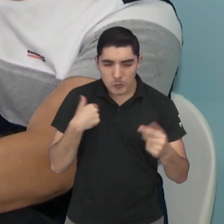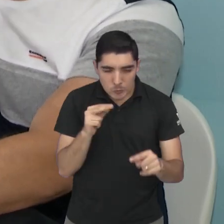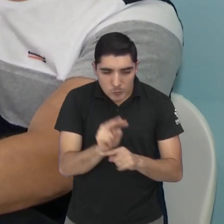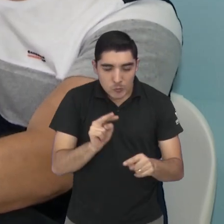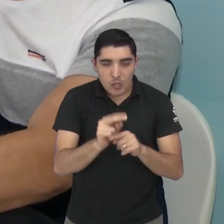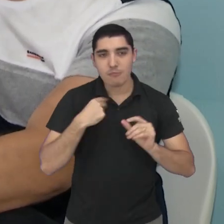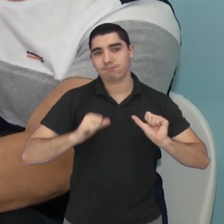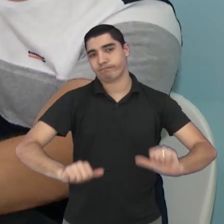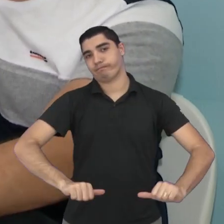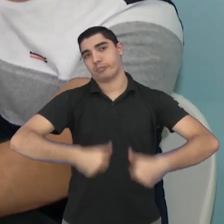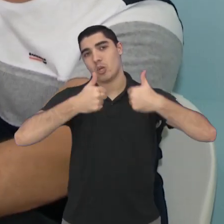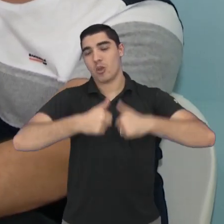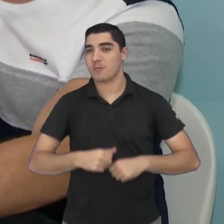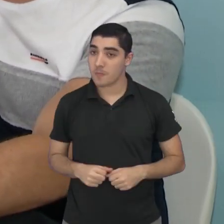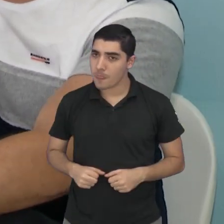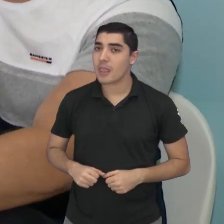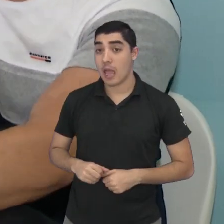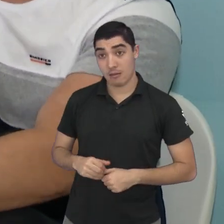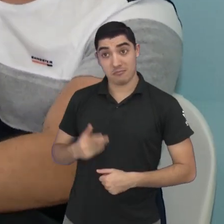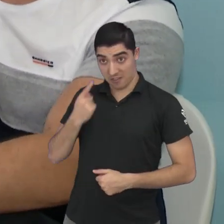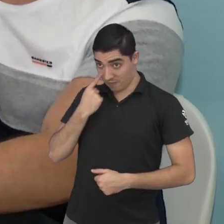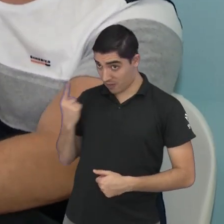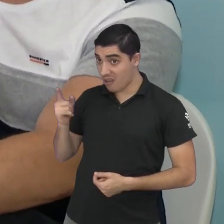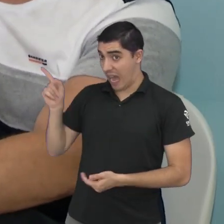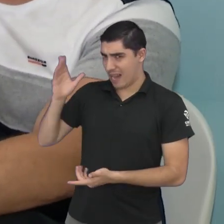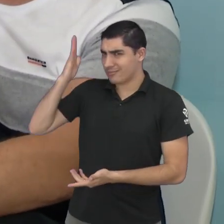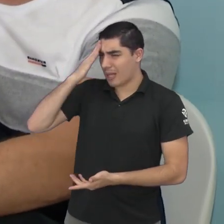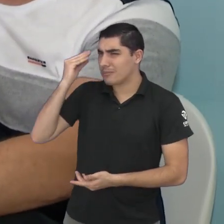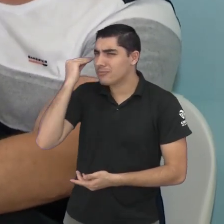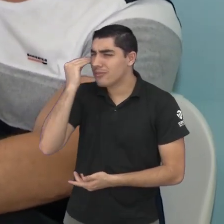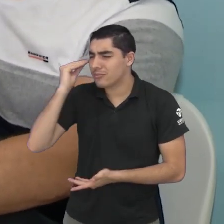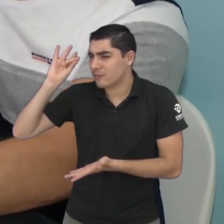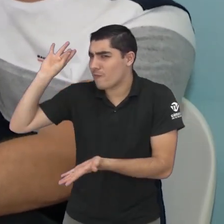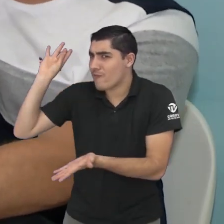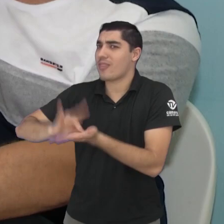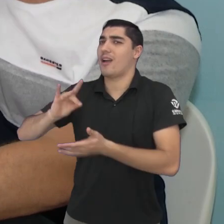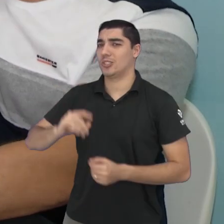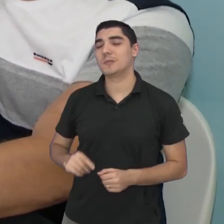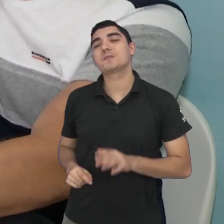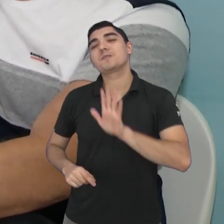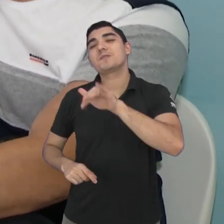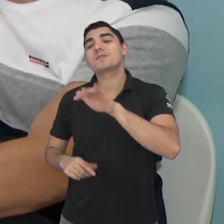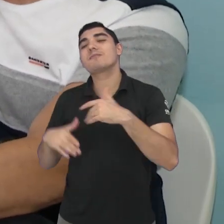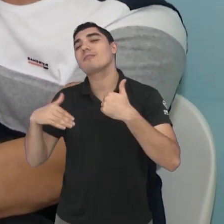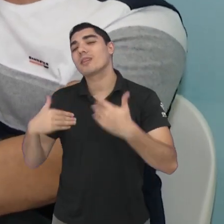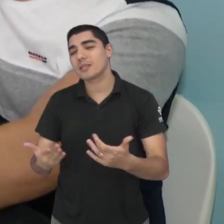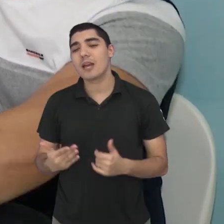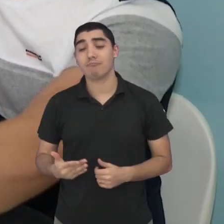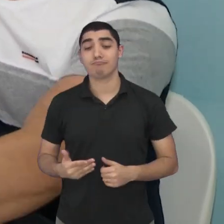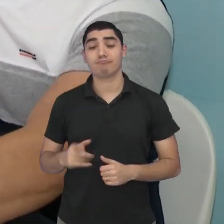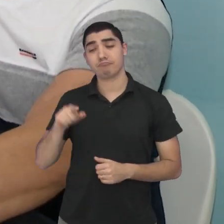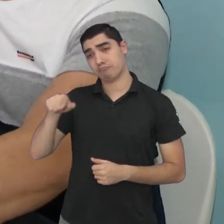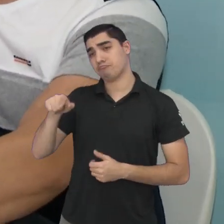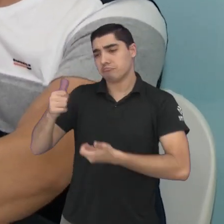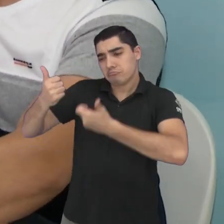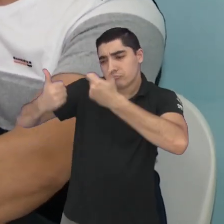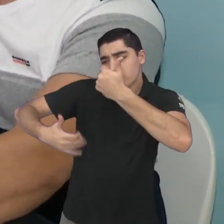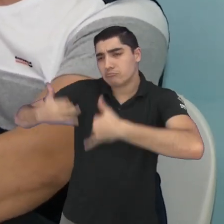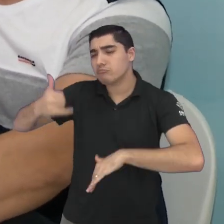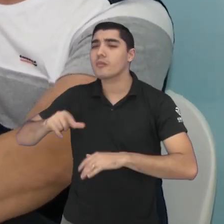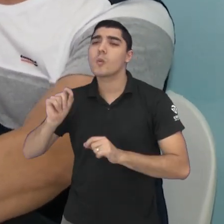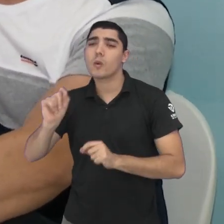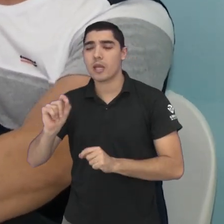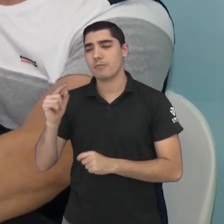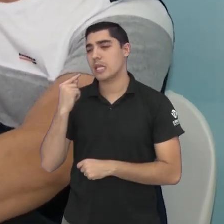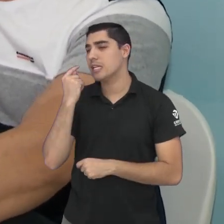Só para a gente ver que a gente realmente está aqui com uma pessoa que entende bastante do assunto. Doutora, vamos lá então. A gente está falando de cuidados